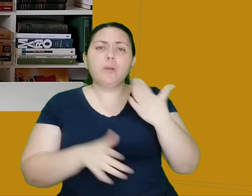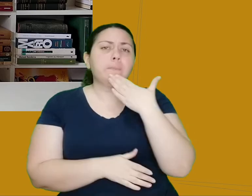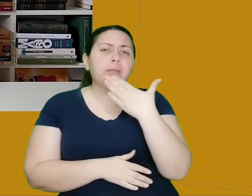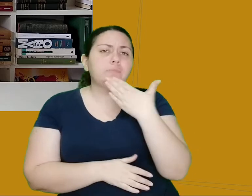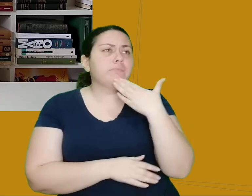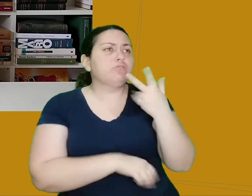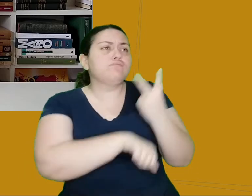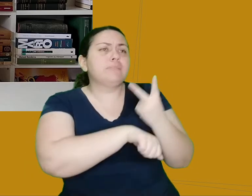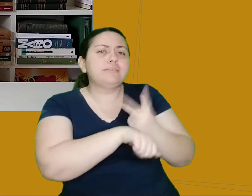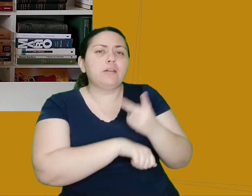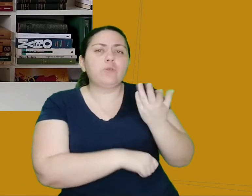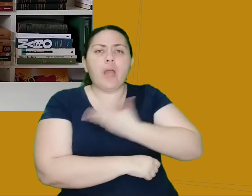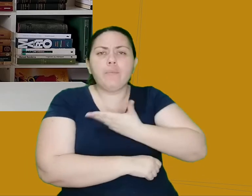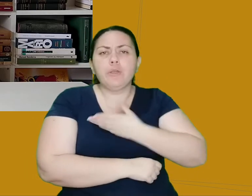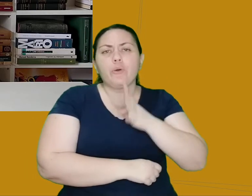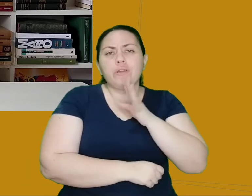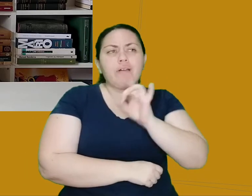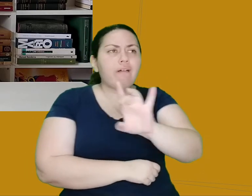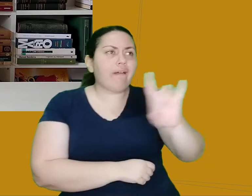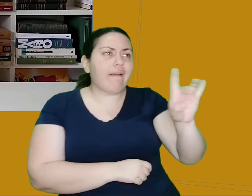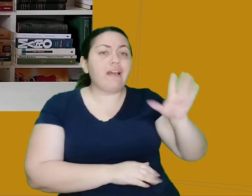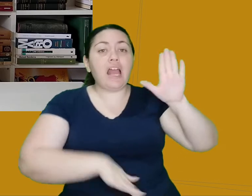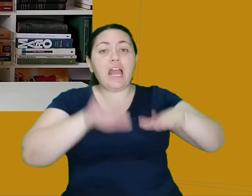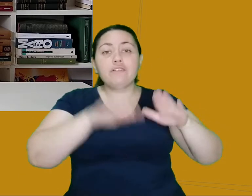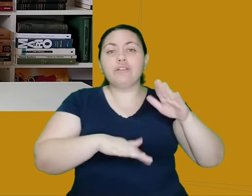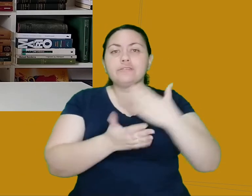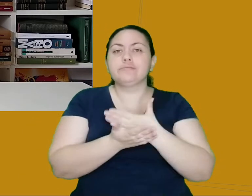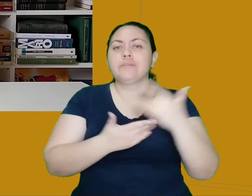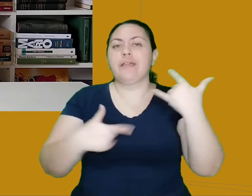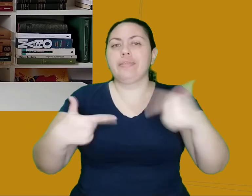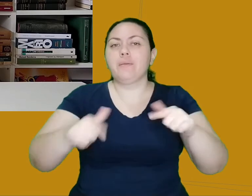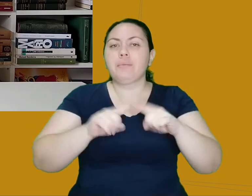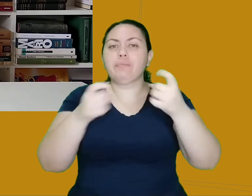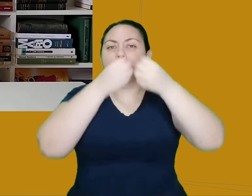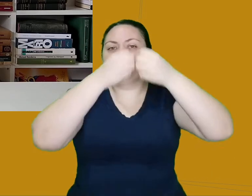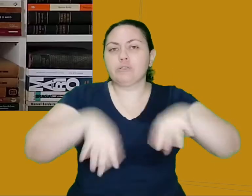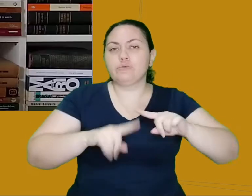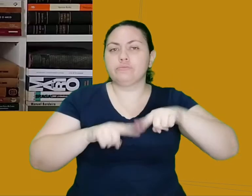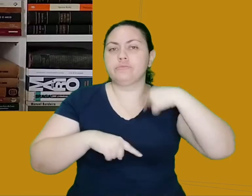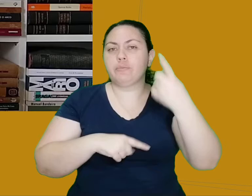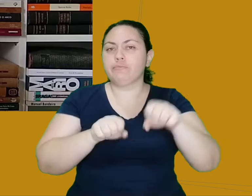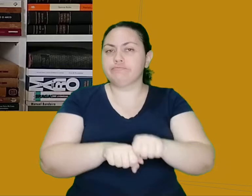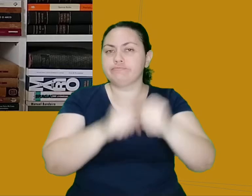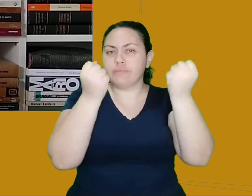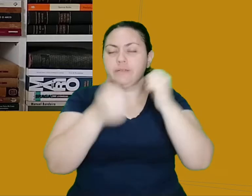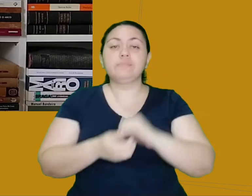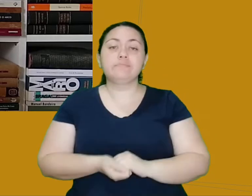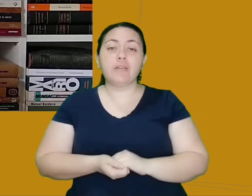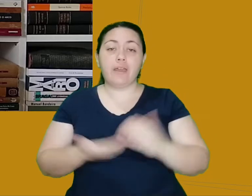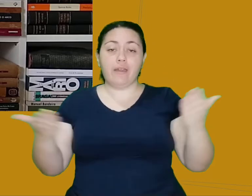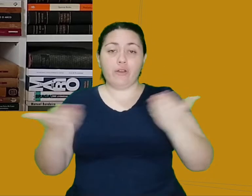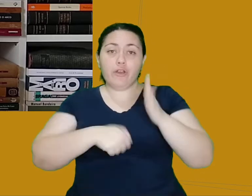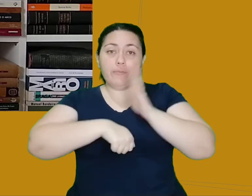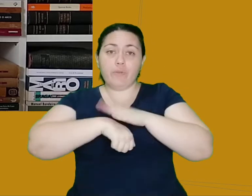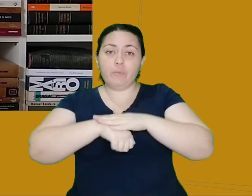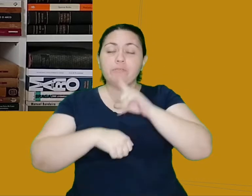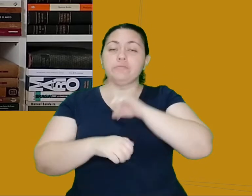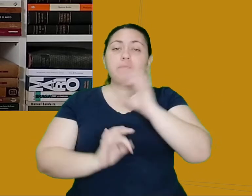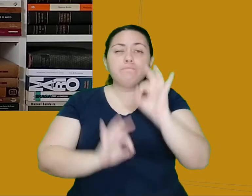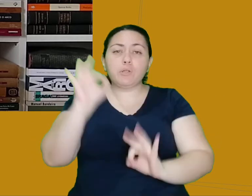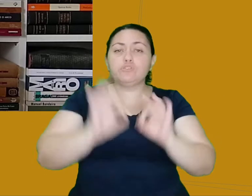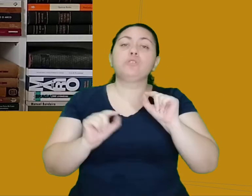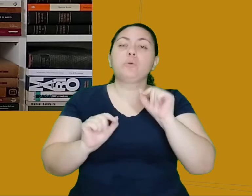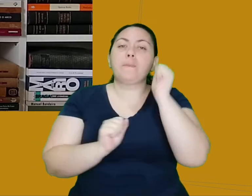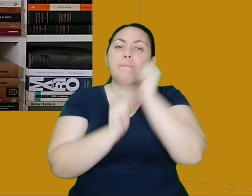amigos, e vez que outra se envolvia em negócios, os quais sempre fracassavam. O projeto que o ocupava no momento era